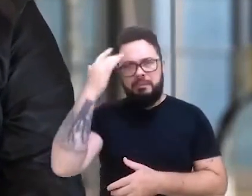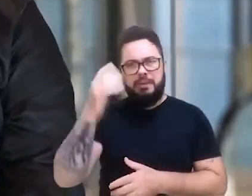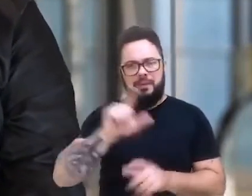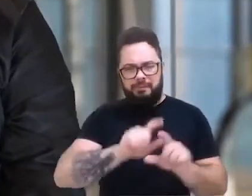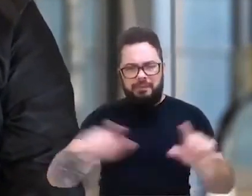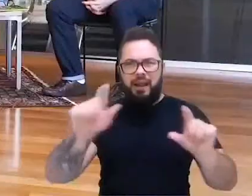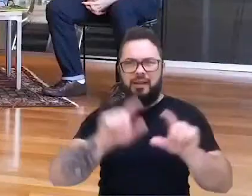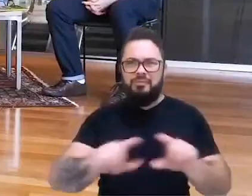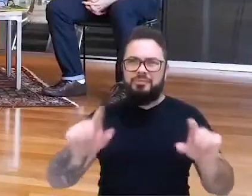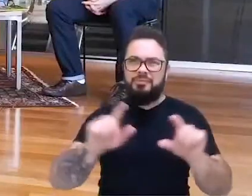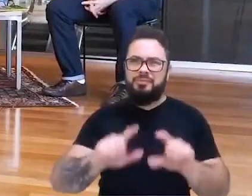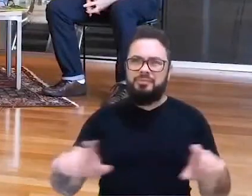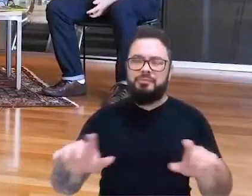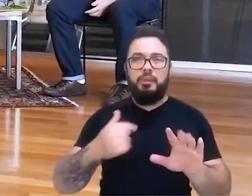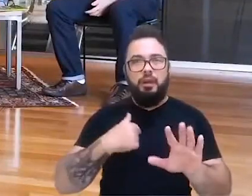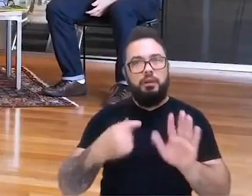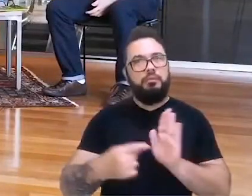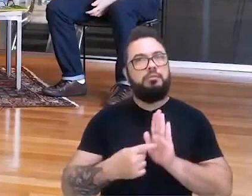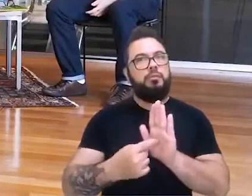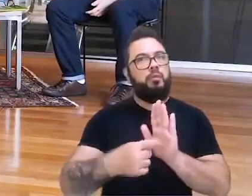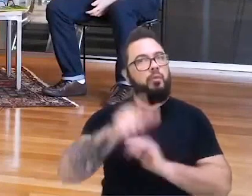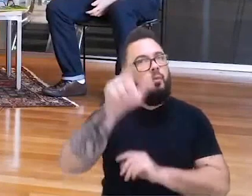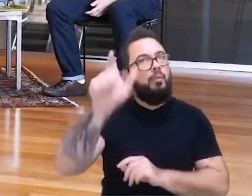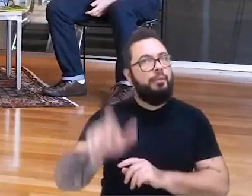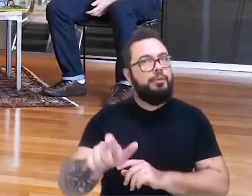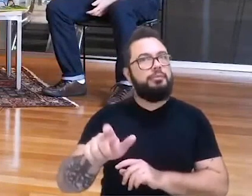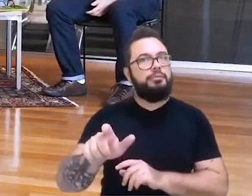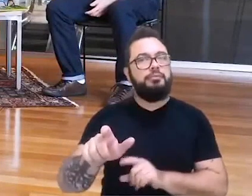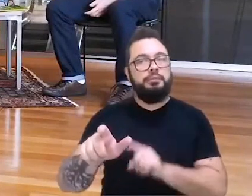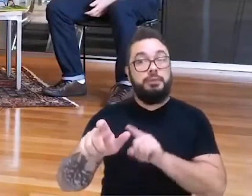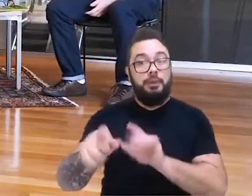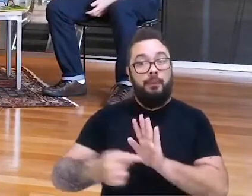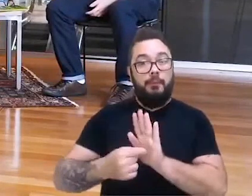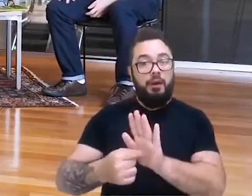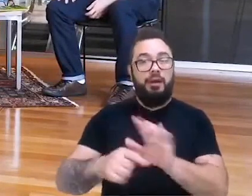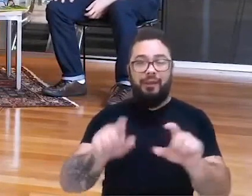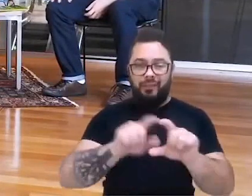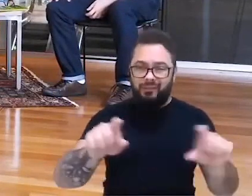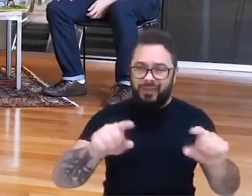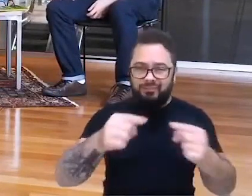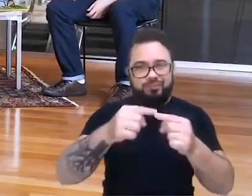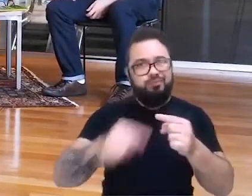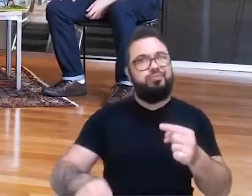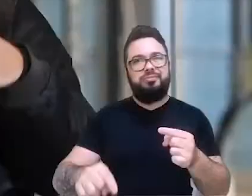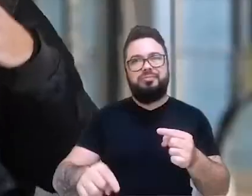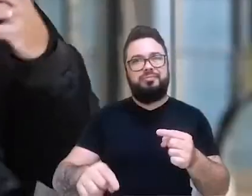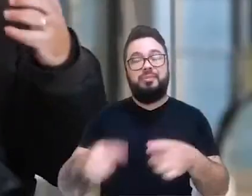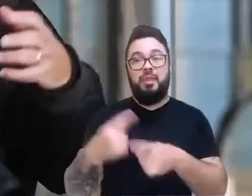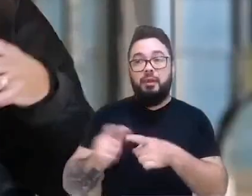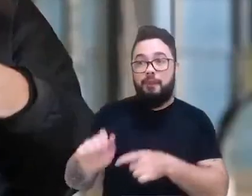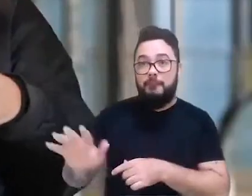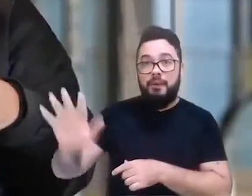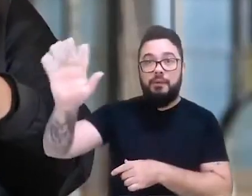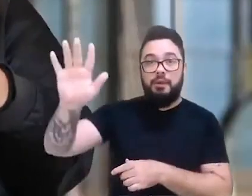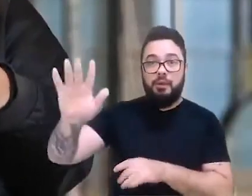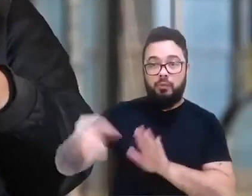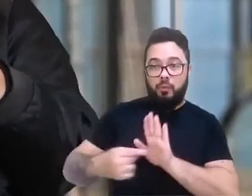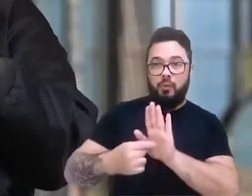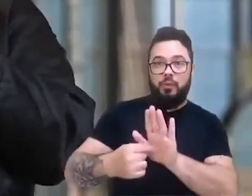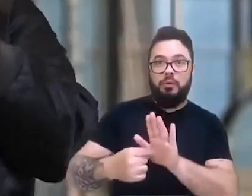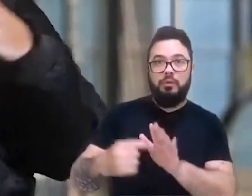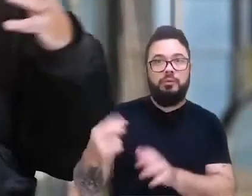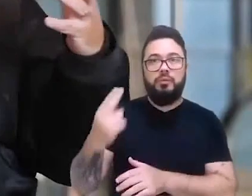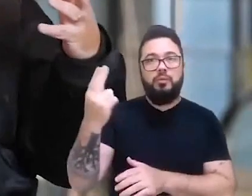E eu só consigo quebrar essas frases quando eu mostro muito personagem, quando eu mostro muita densidade. Porque a periferia não é fácil de